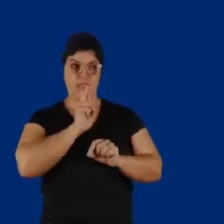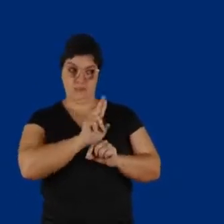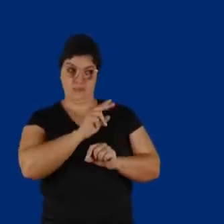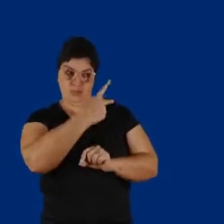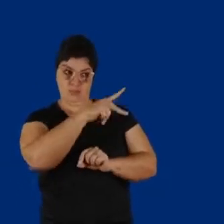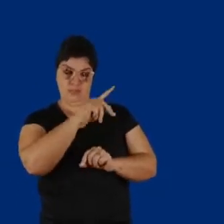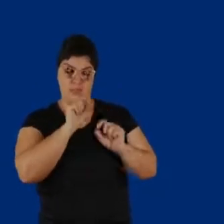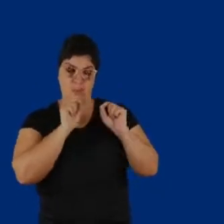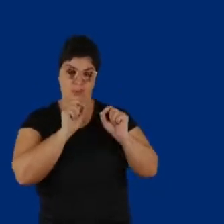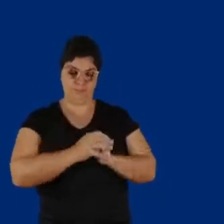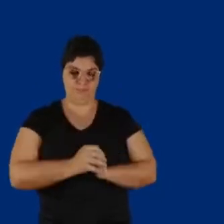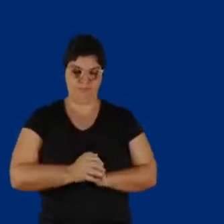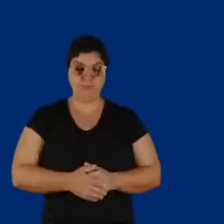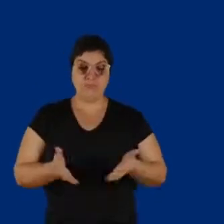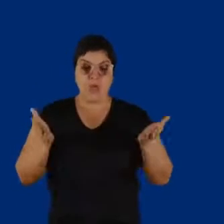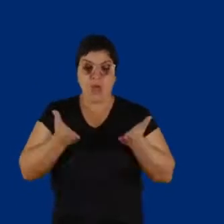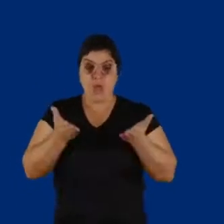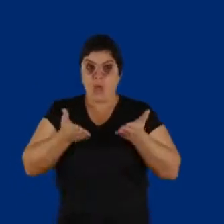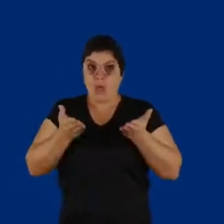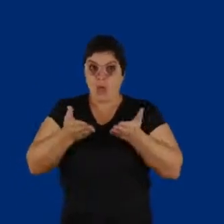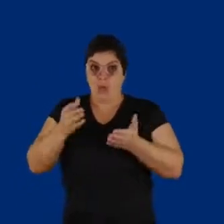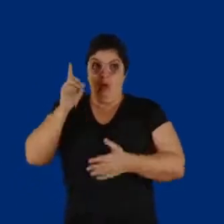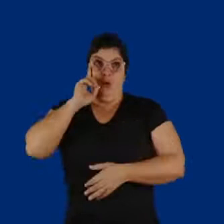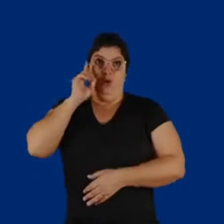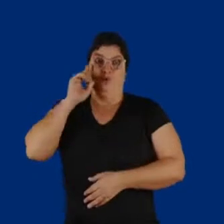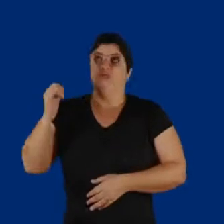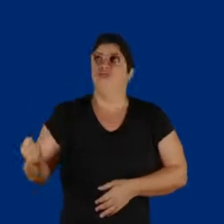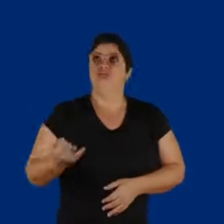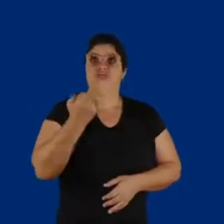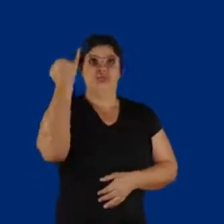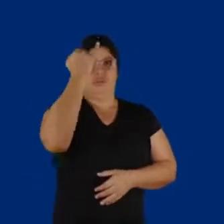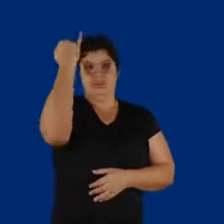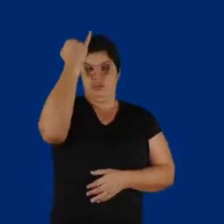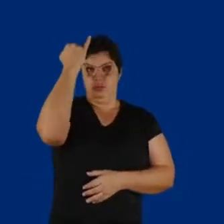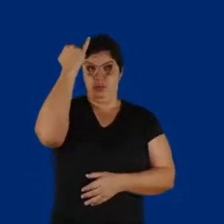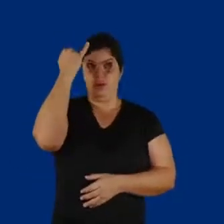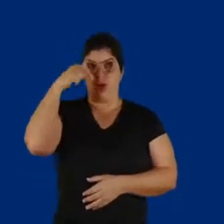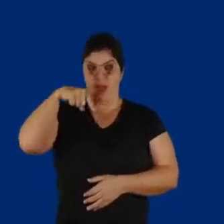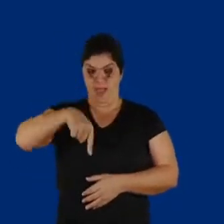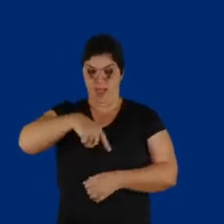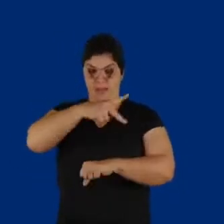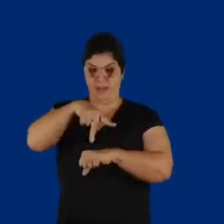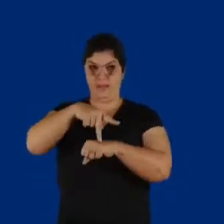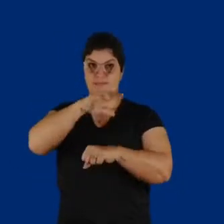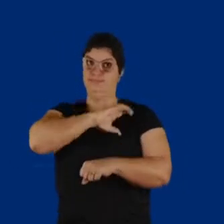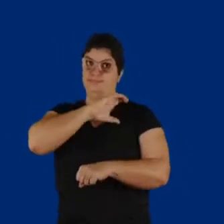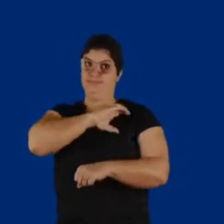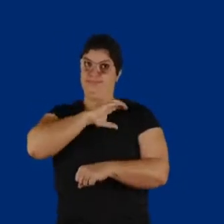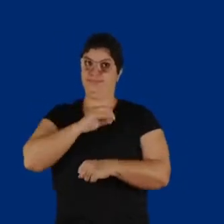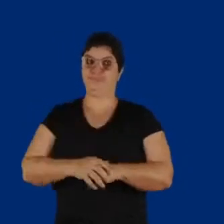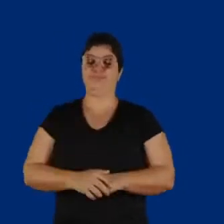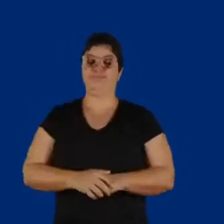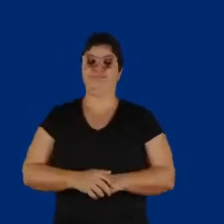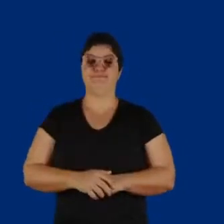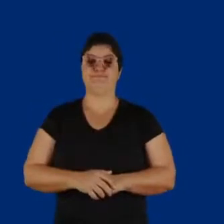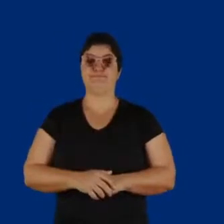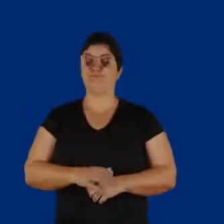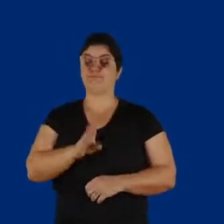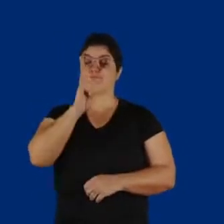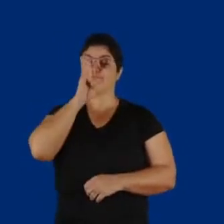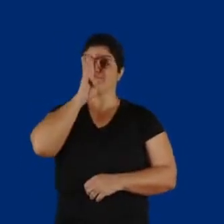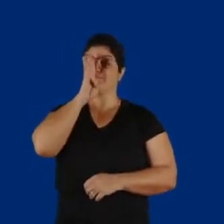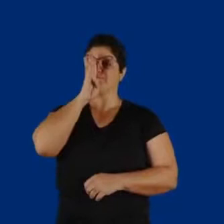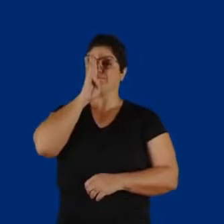eu disse, hoje foi um dia muito importante no Canadá, porque nós temos um grande silêncio sobre a nossa